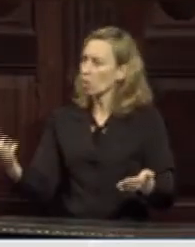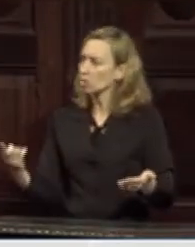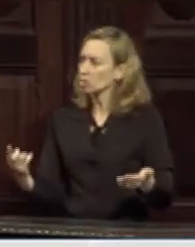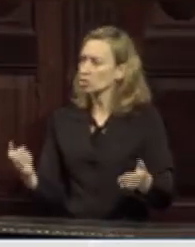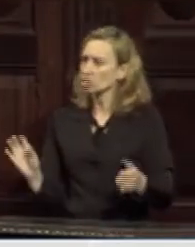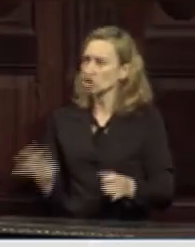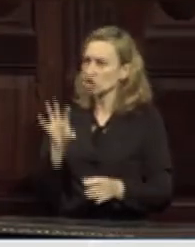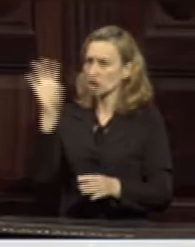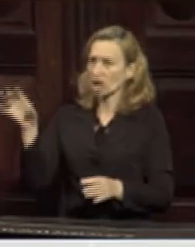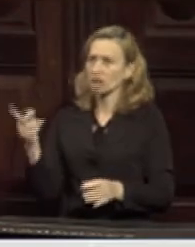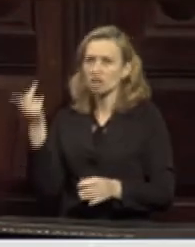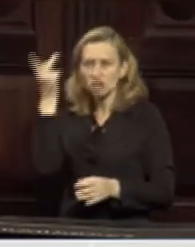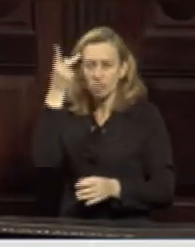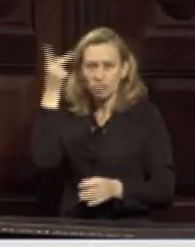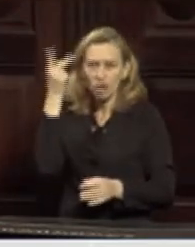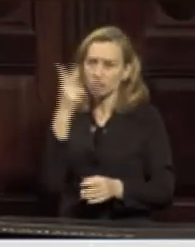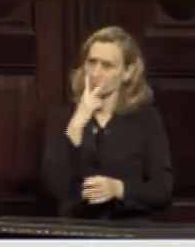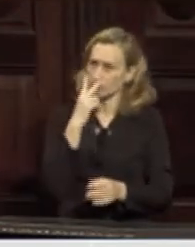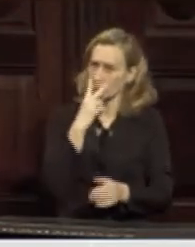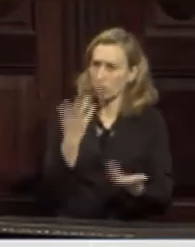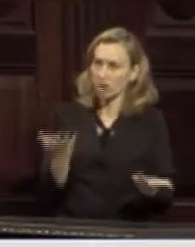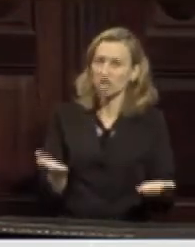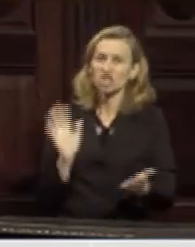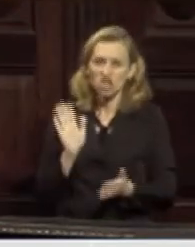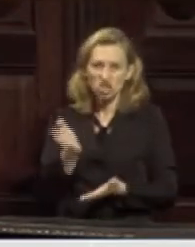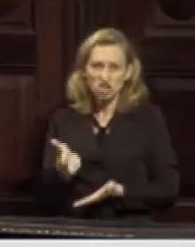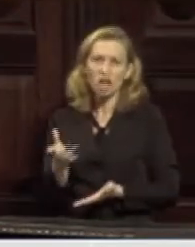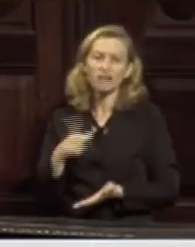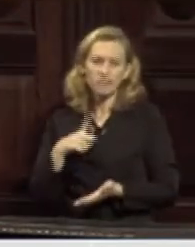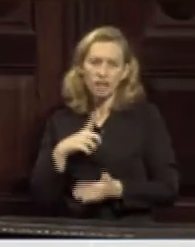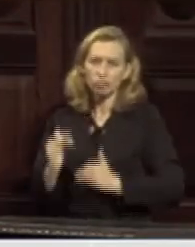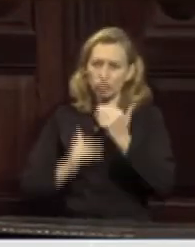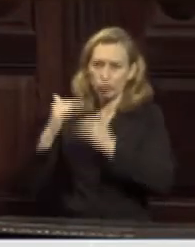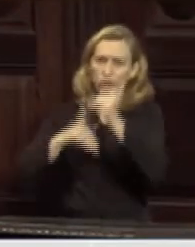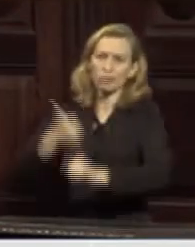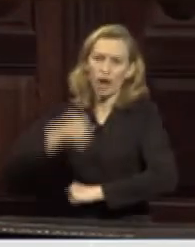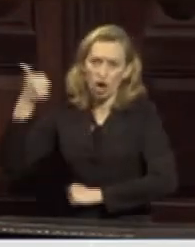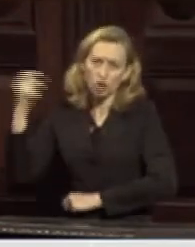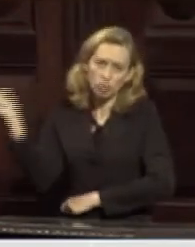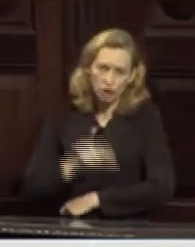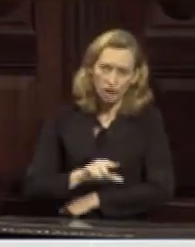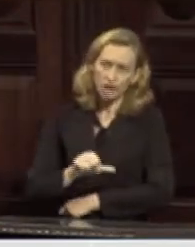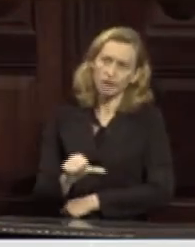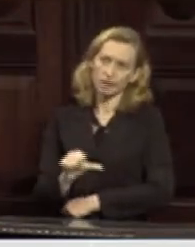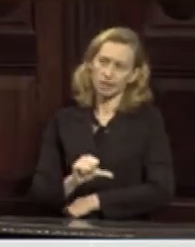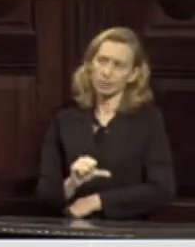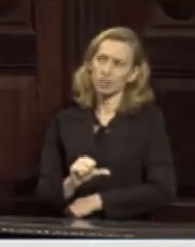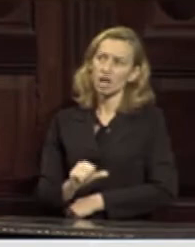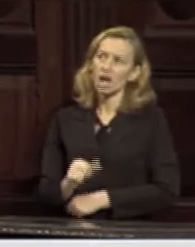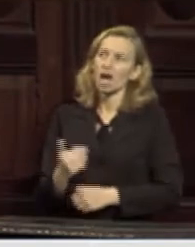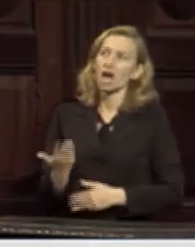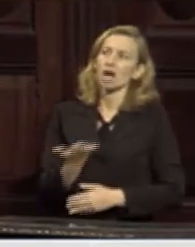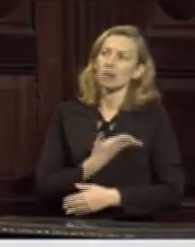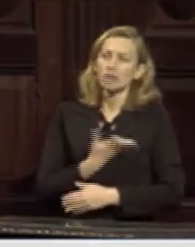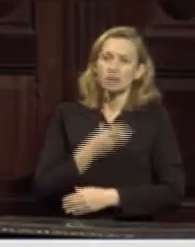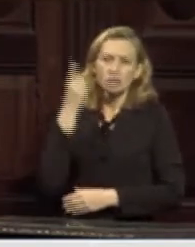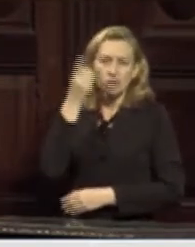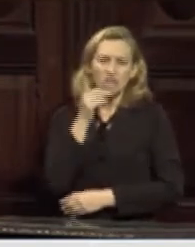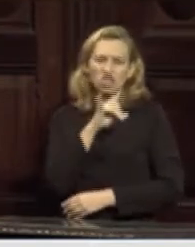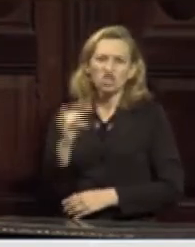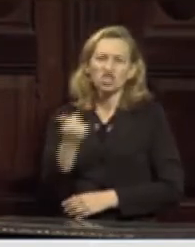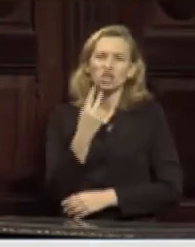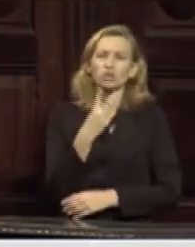como São Paulo e Espírito Santo, que já aderiram de maneira plena ao Repetro. Senhoras e senhores deputados, nesse dia 2 de